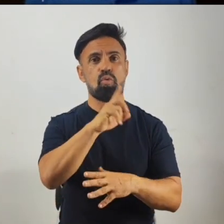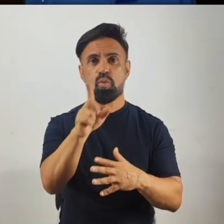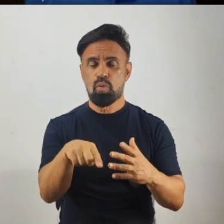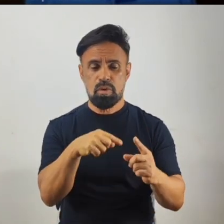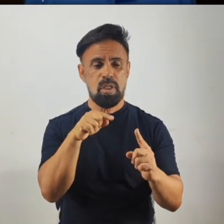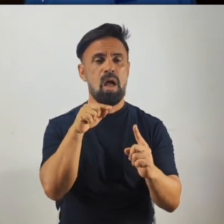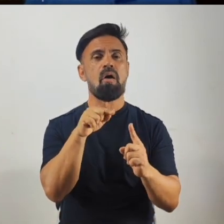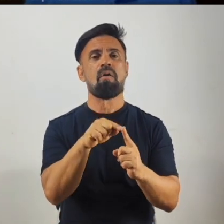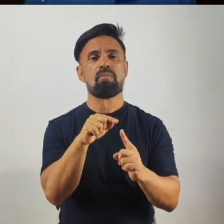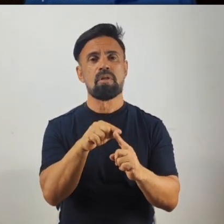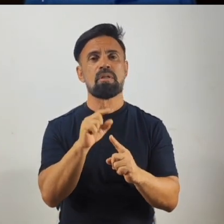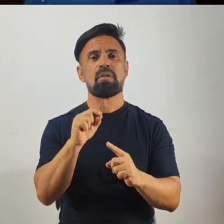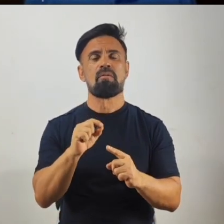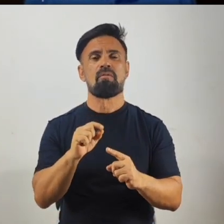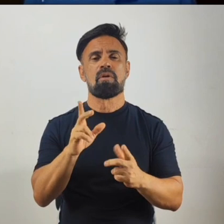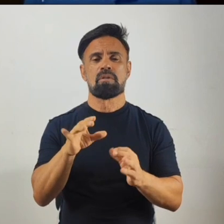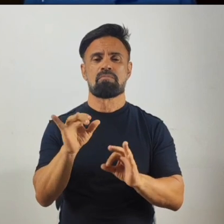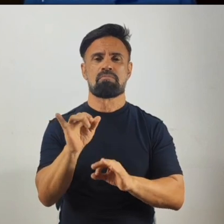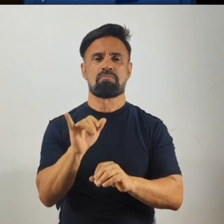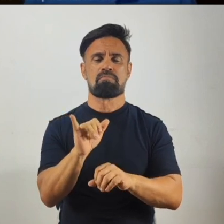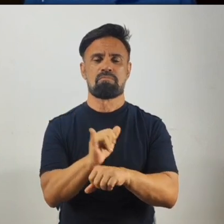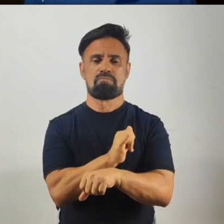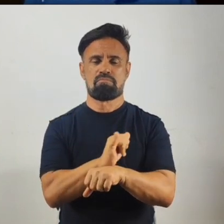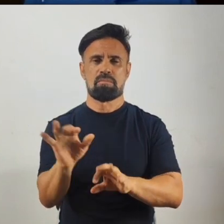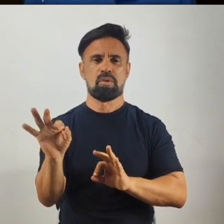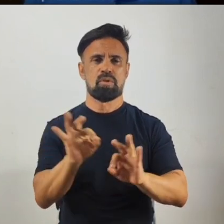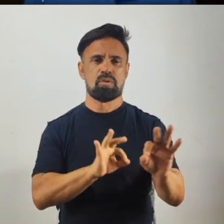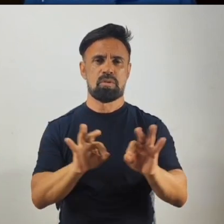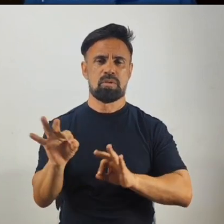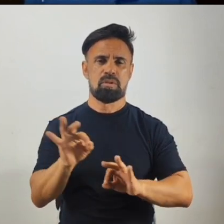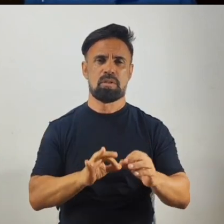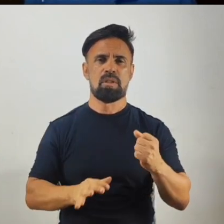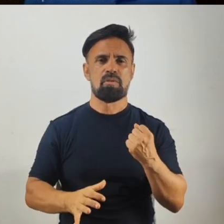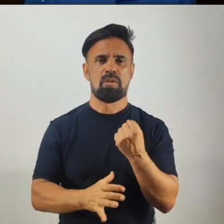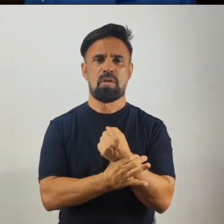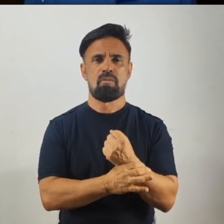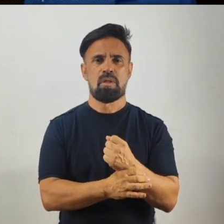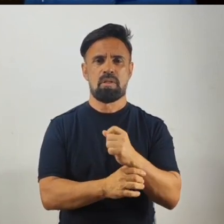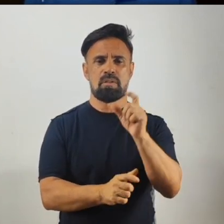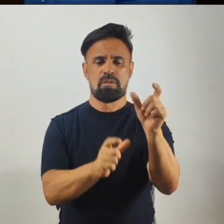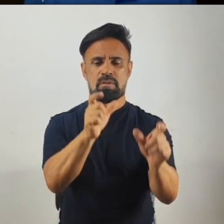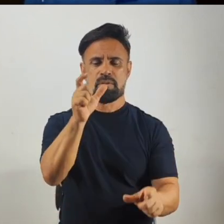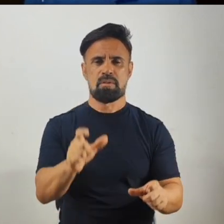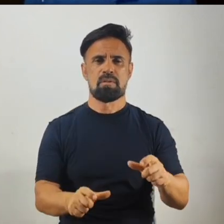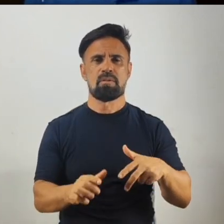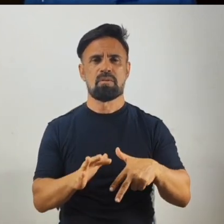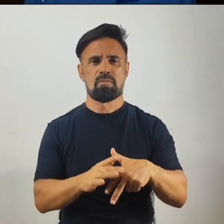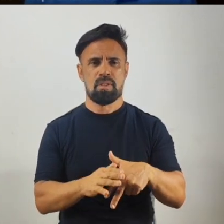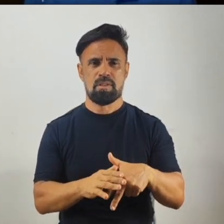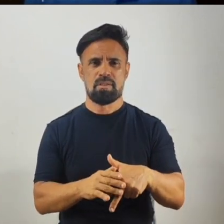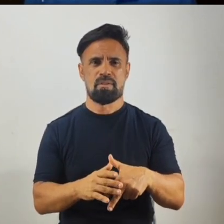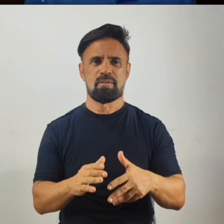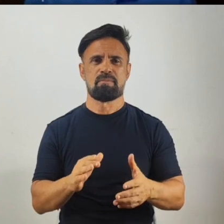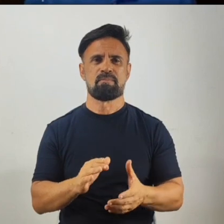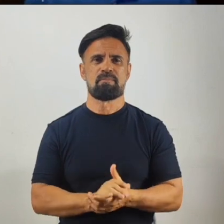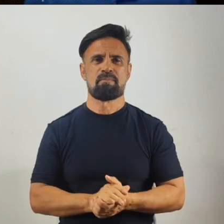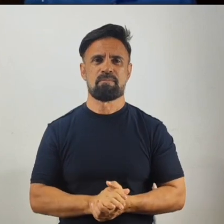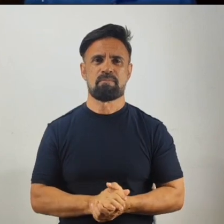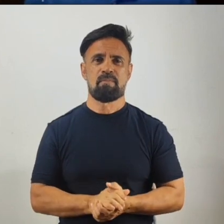quedas. Tudo isso são objetivos traçados para a questão da segurança do paciente.